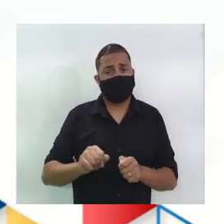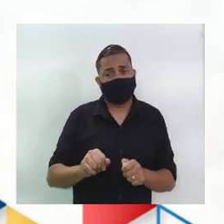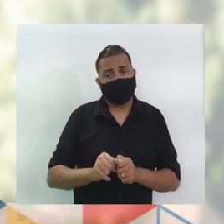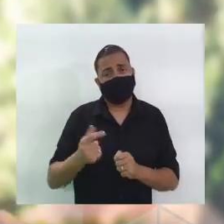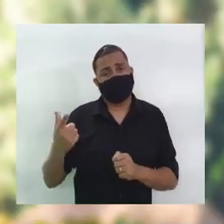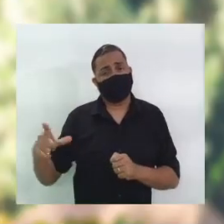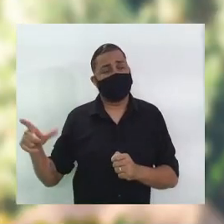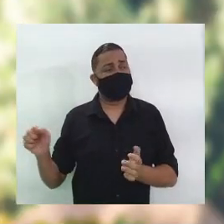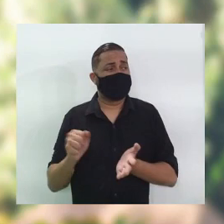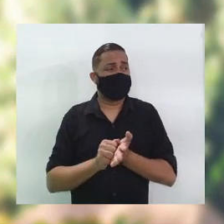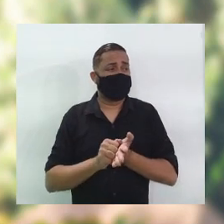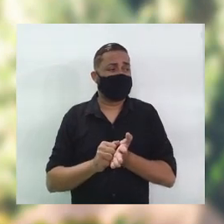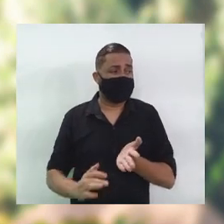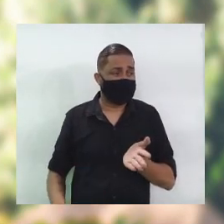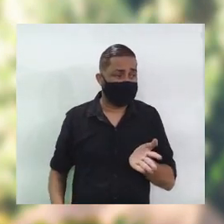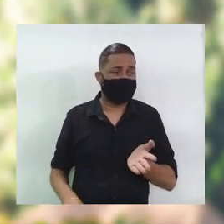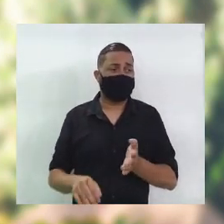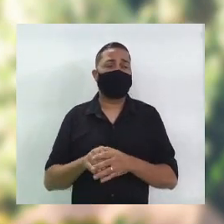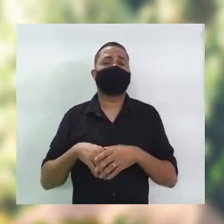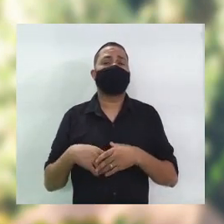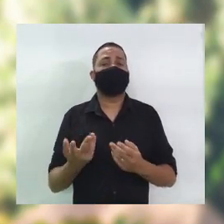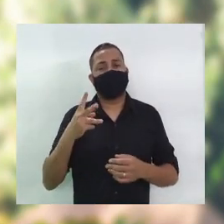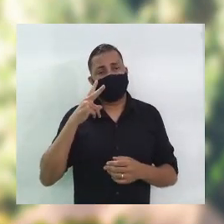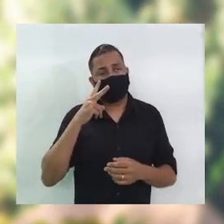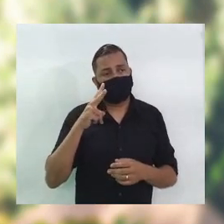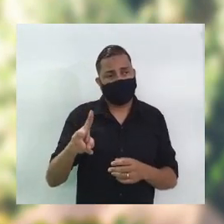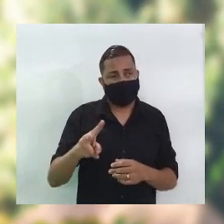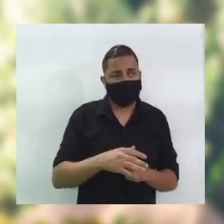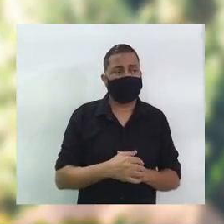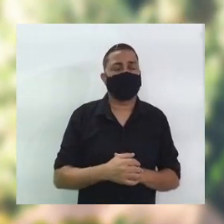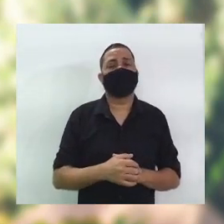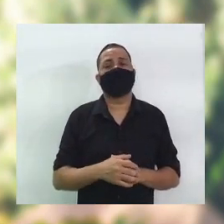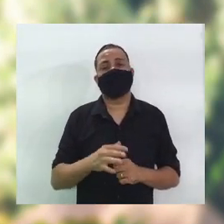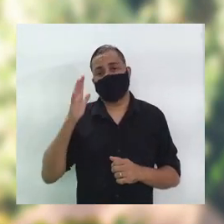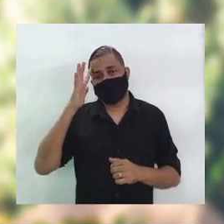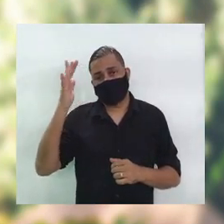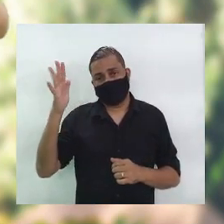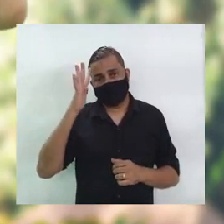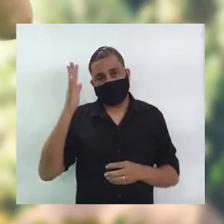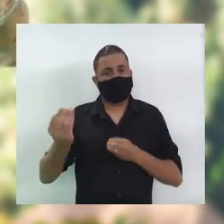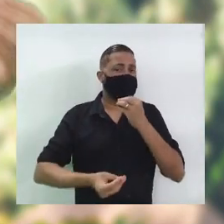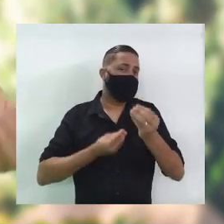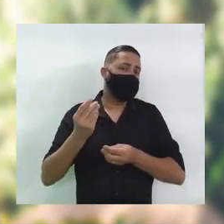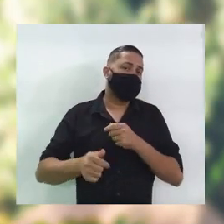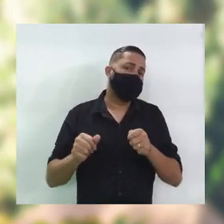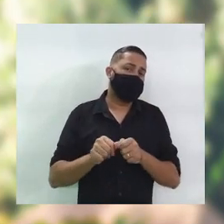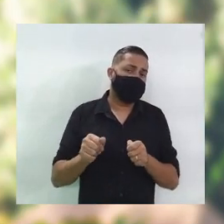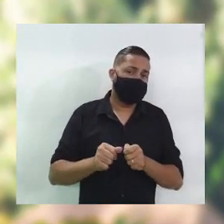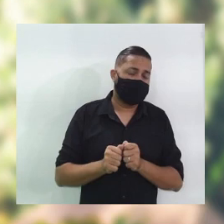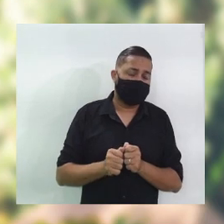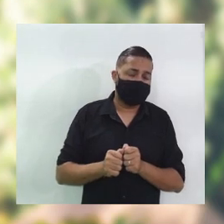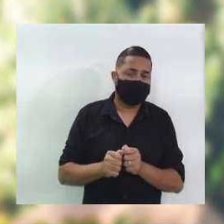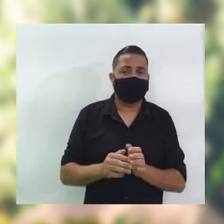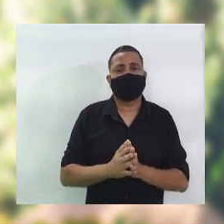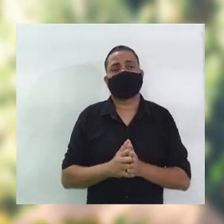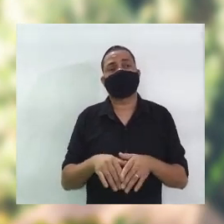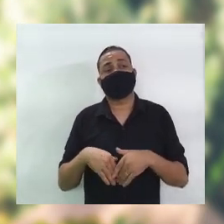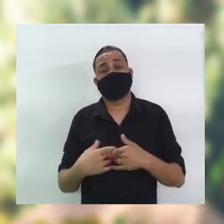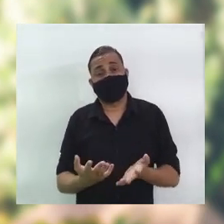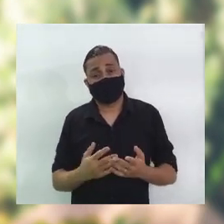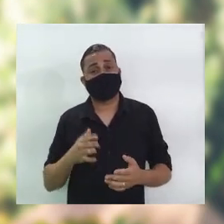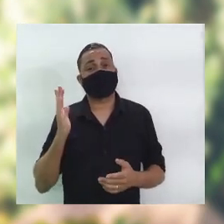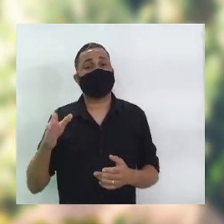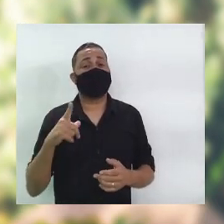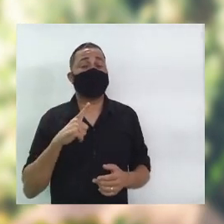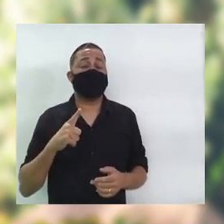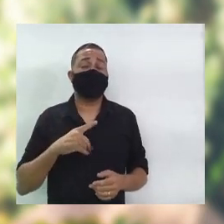outras atividades. Então vejam só, observaram aí a meditação, como se faz a meditação, certo? Então nós já